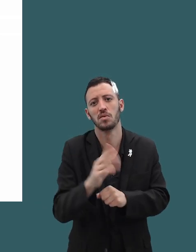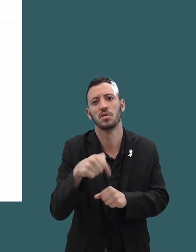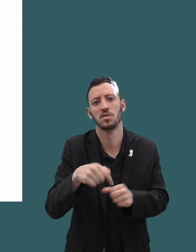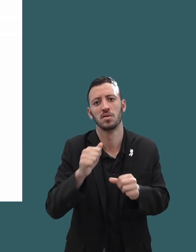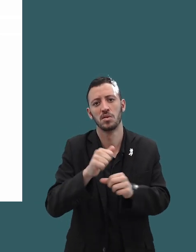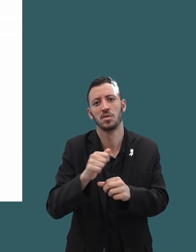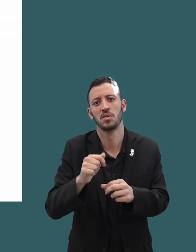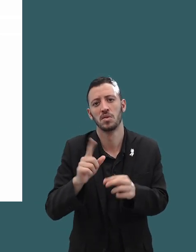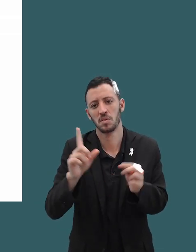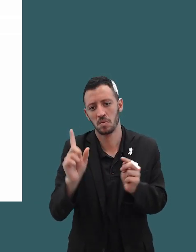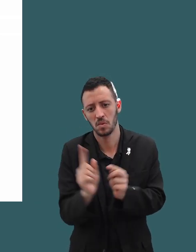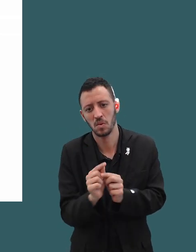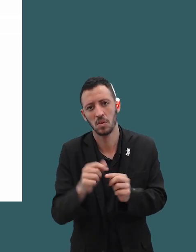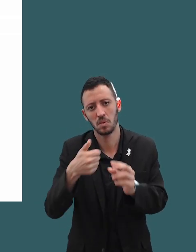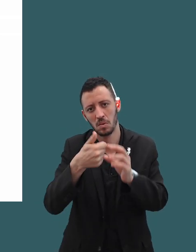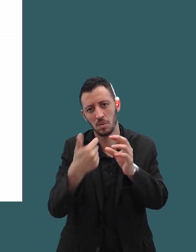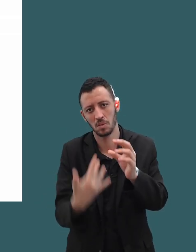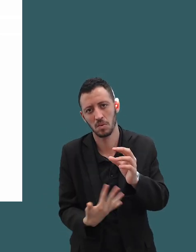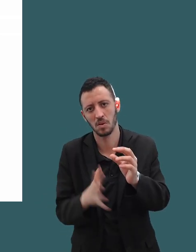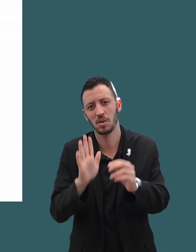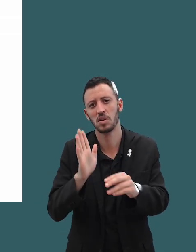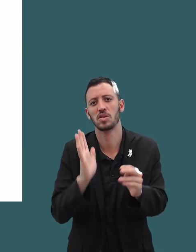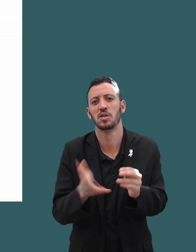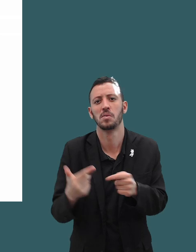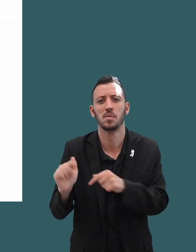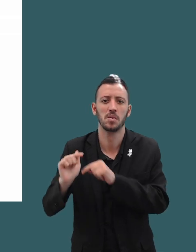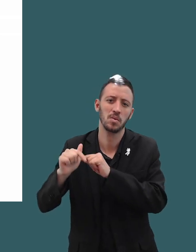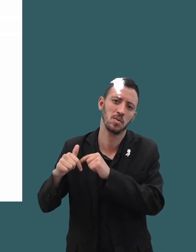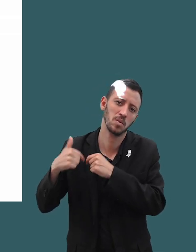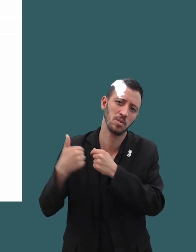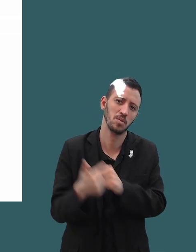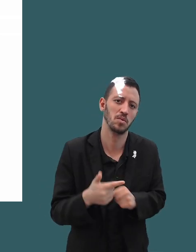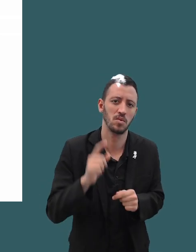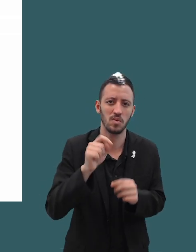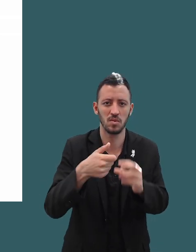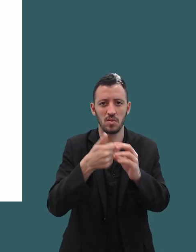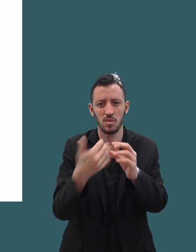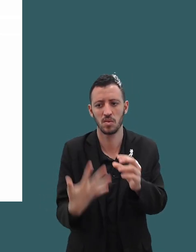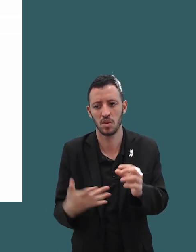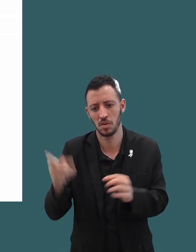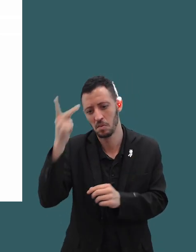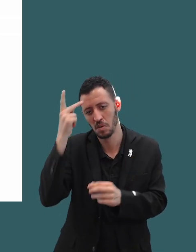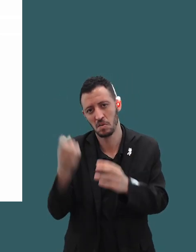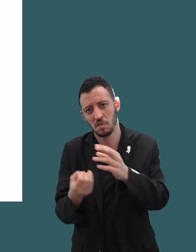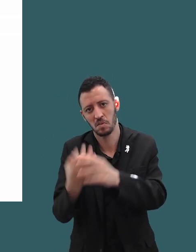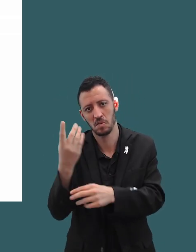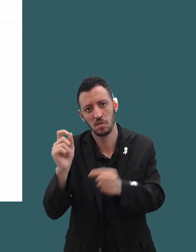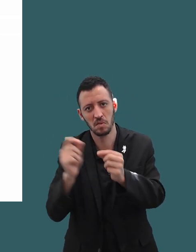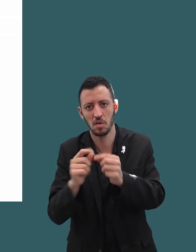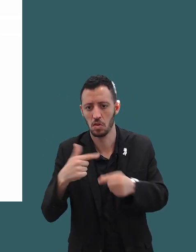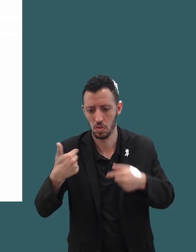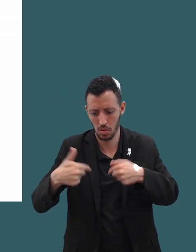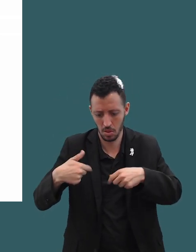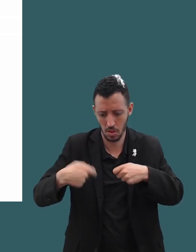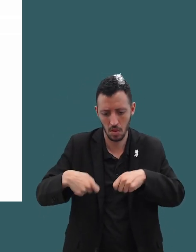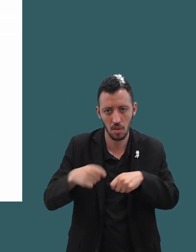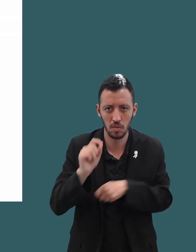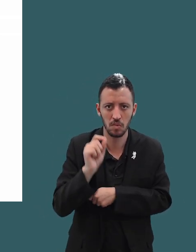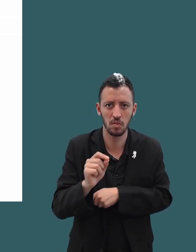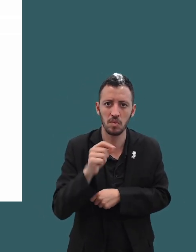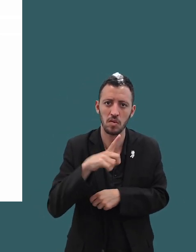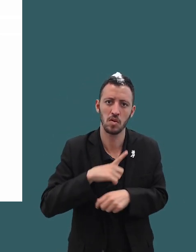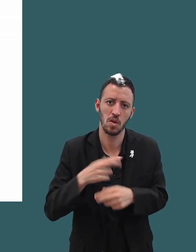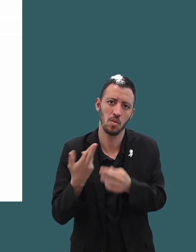de conteúdo de veículos tradicionais e mais consumo de conteúdo que é feito pelas pessoas, né, que não tem necessariamente